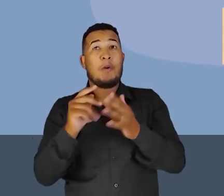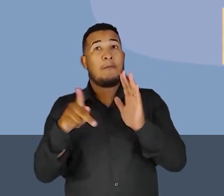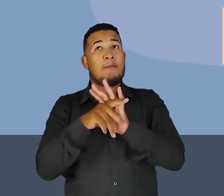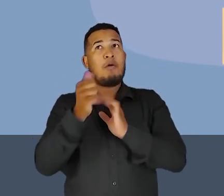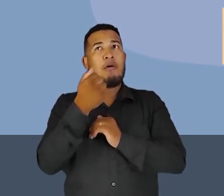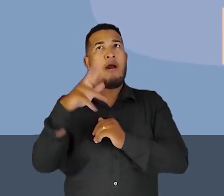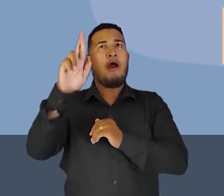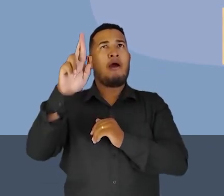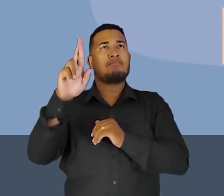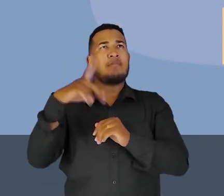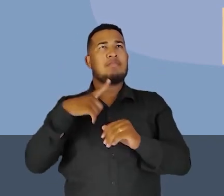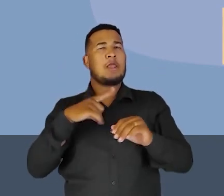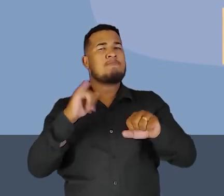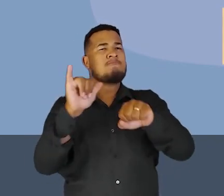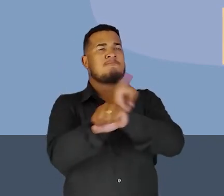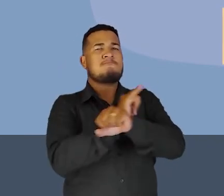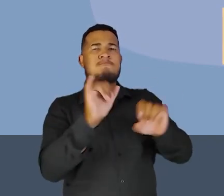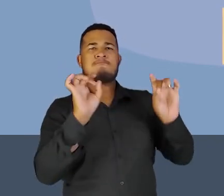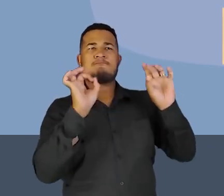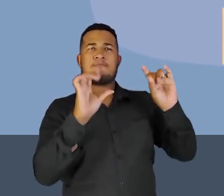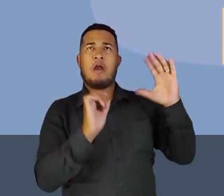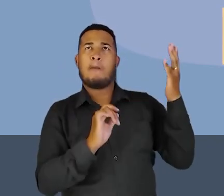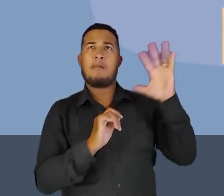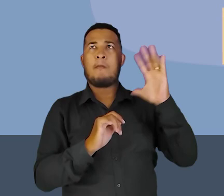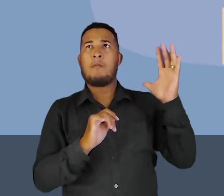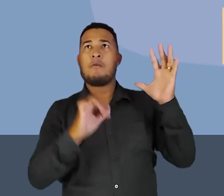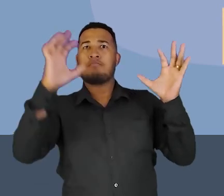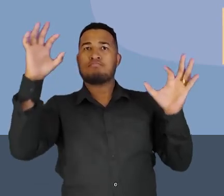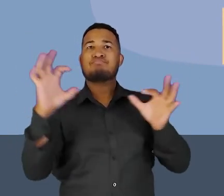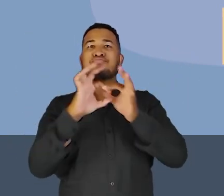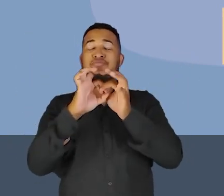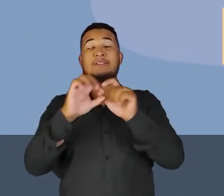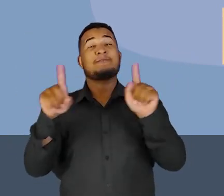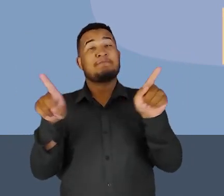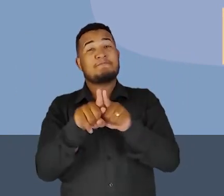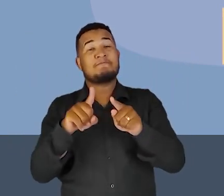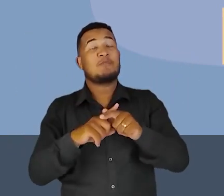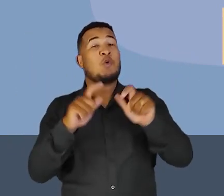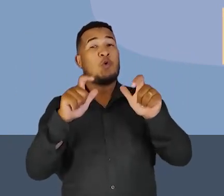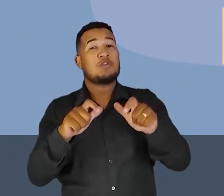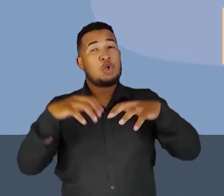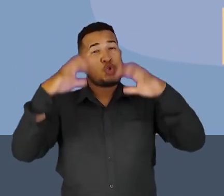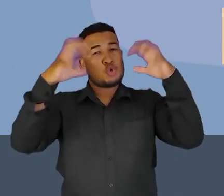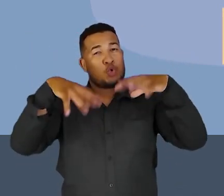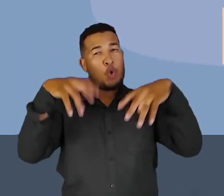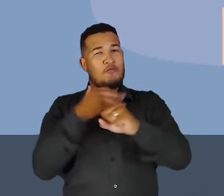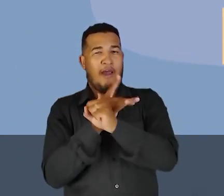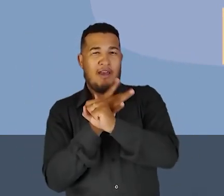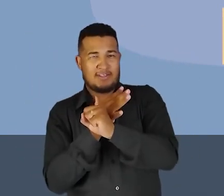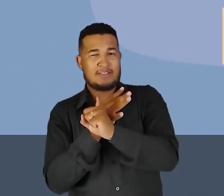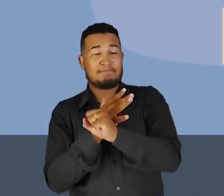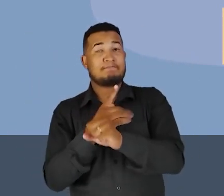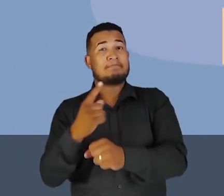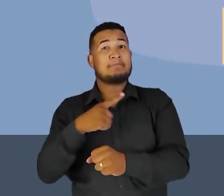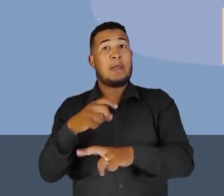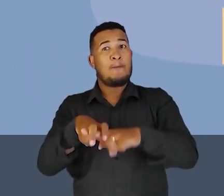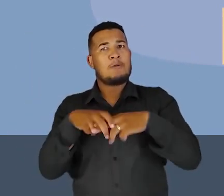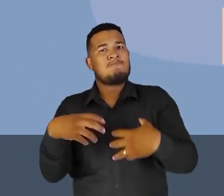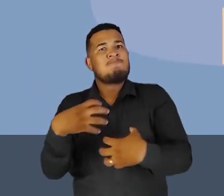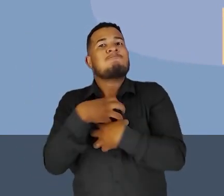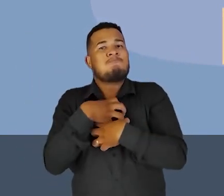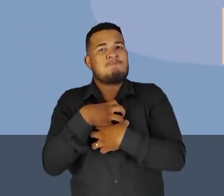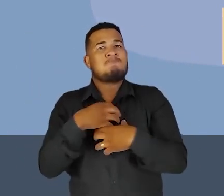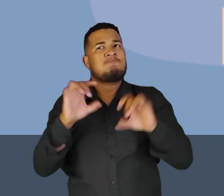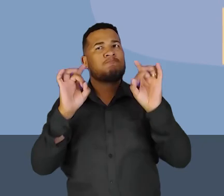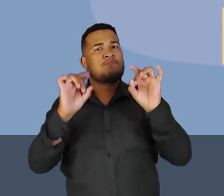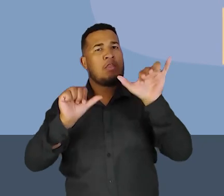em condições específicas e também vão estar lá na chuva ácida, quando o nitrogênio, nessas condições específicas, reagir